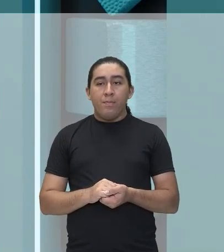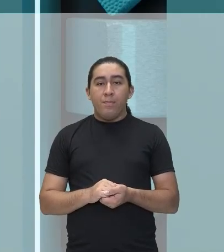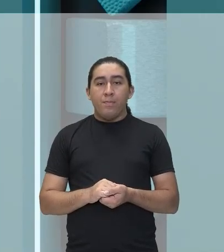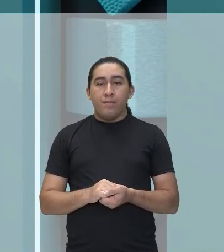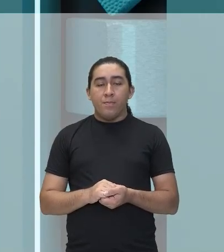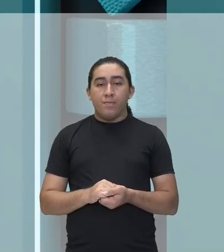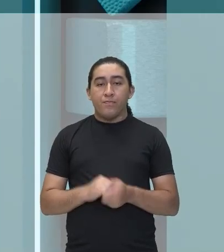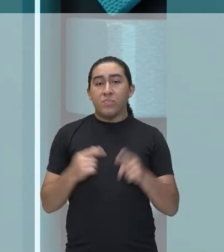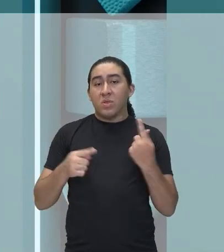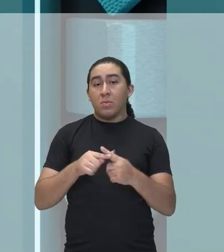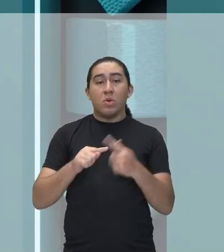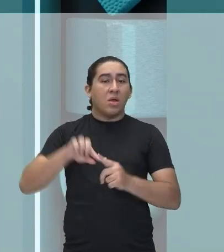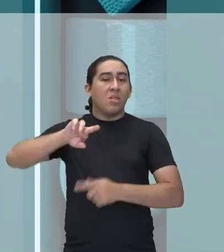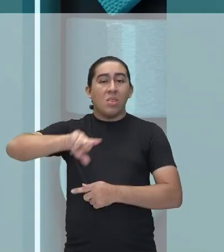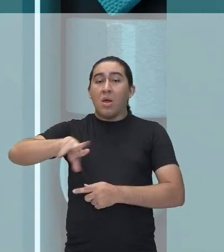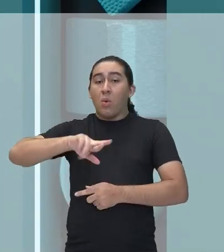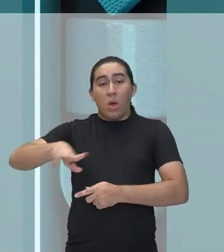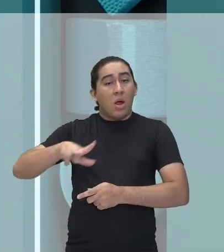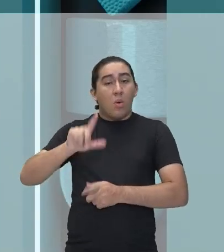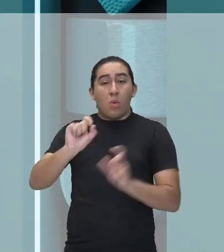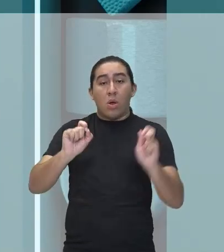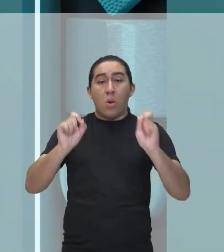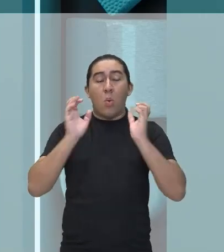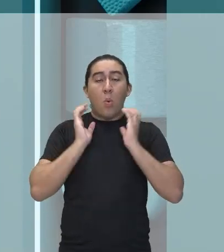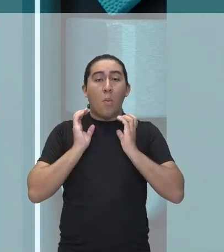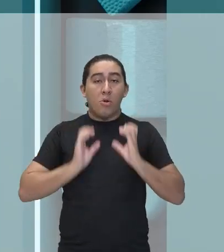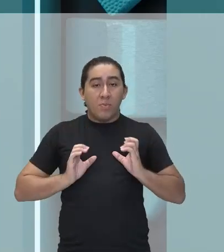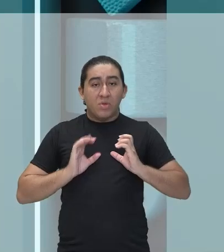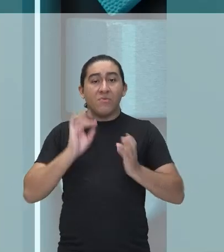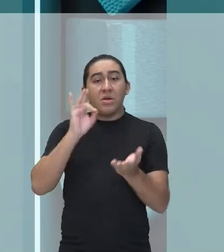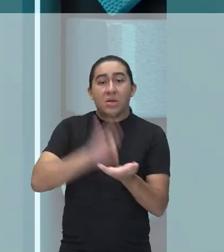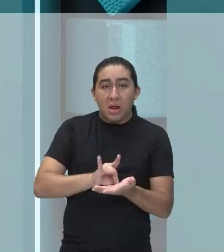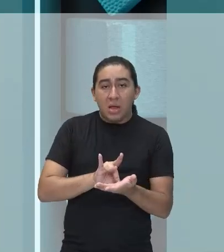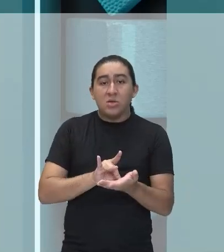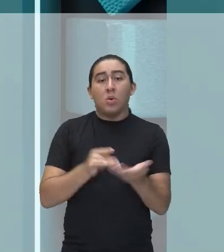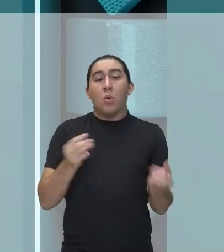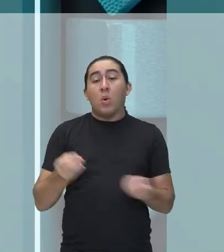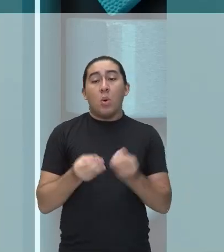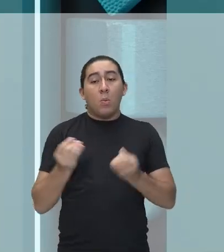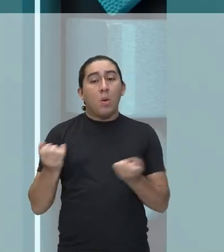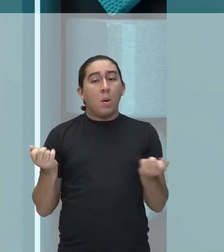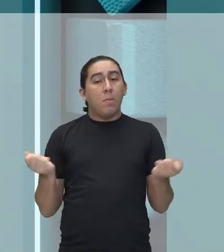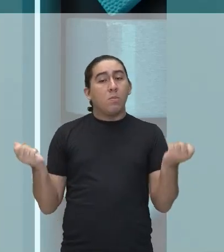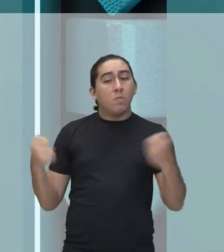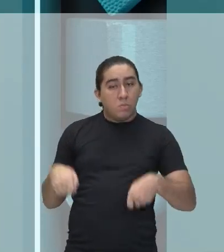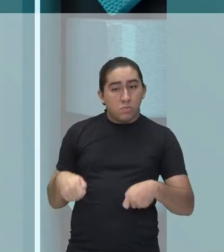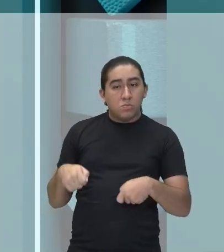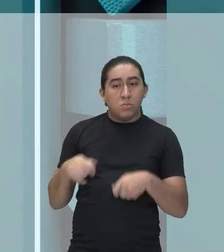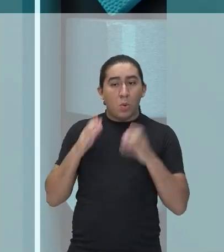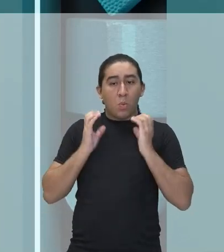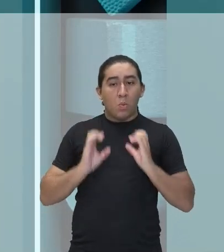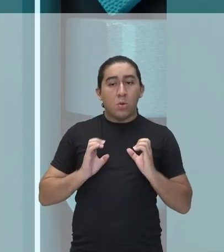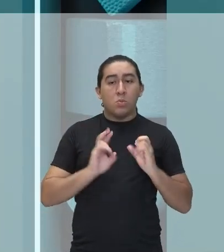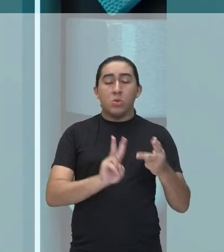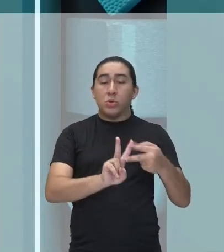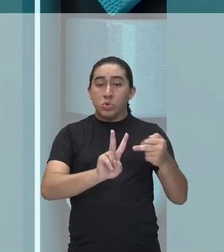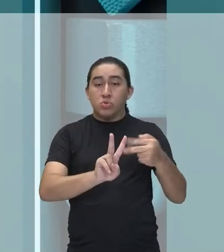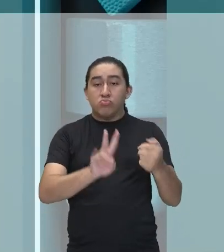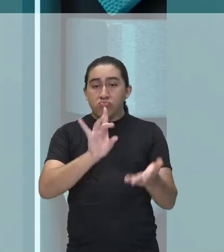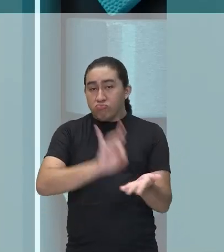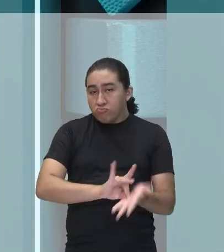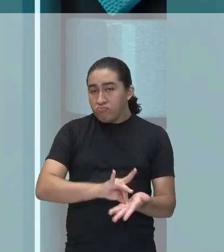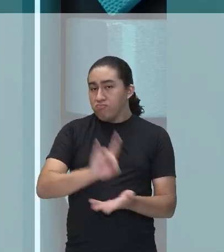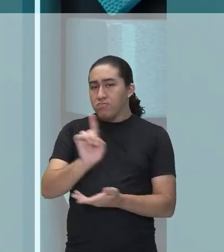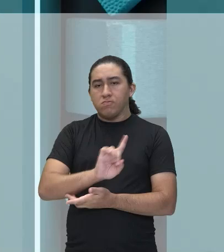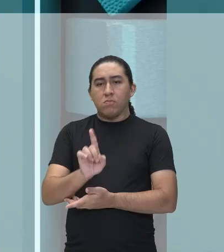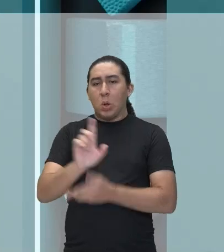não era realmente, de fato, como eram os indígenas, né? Não,